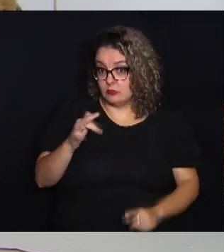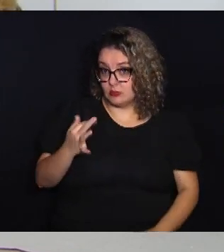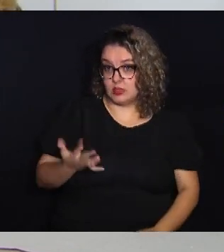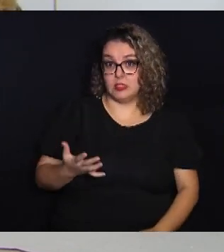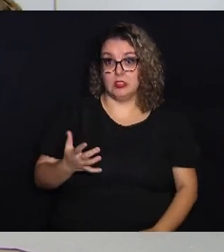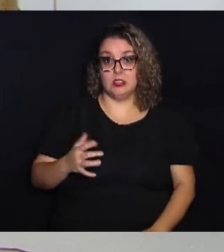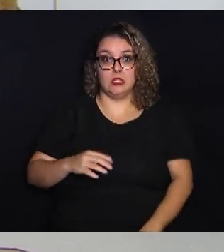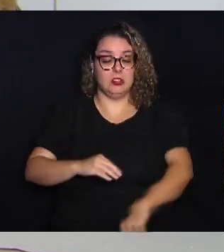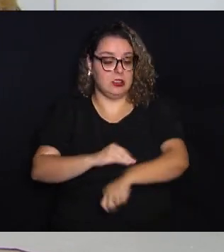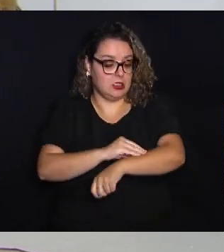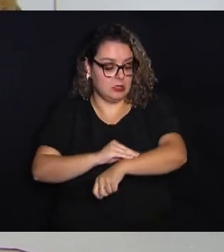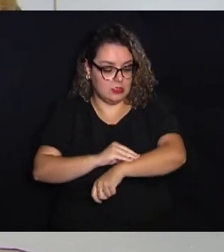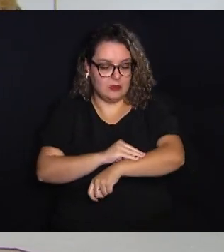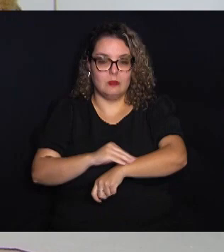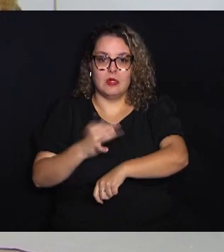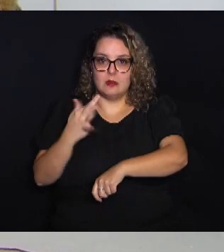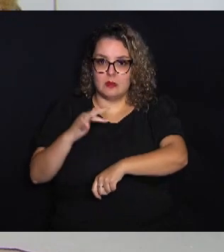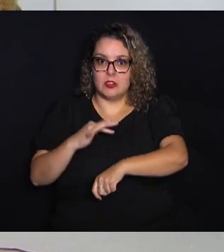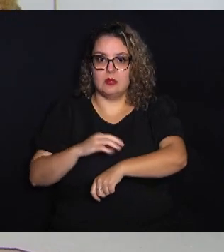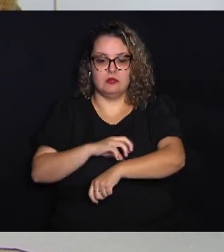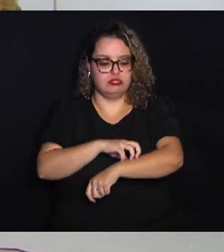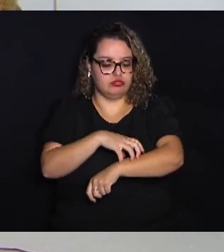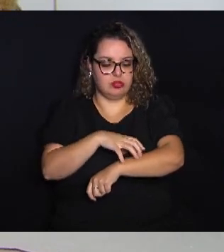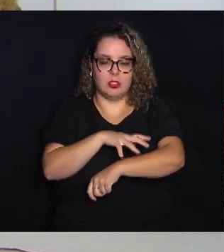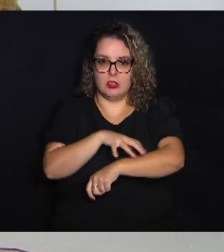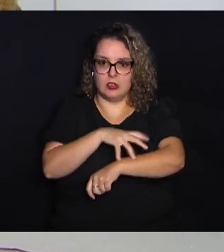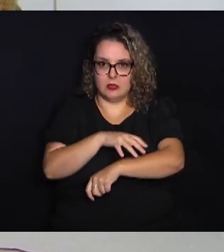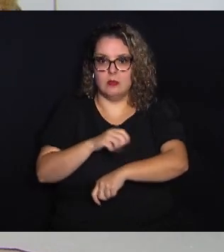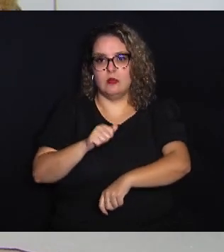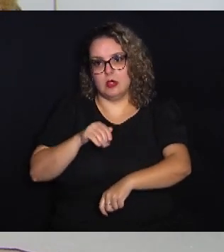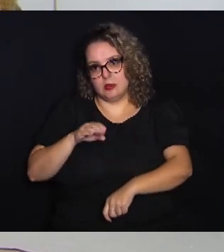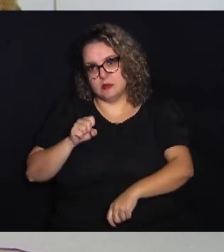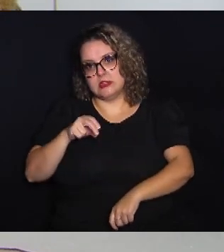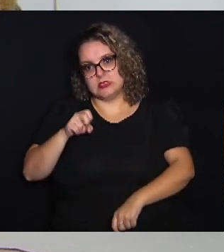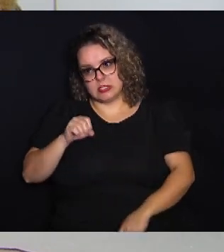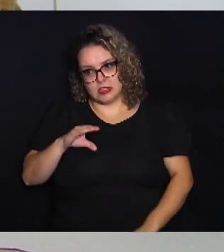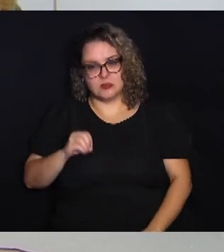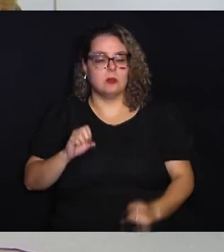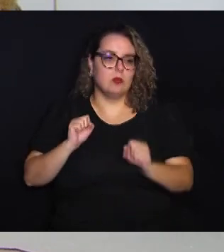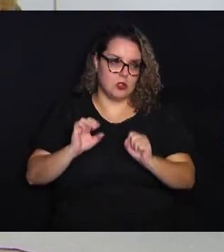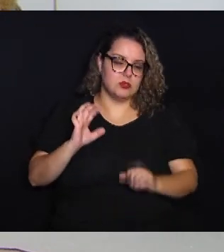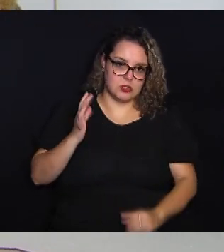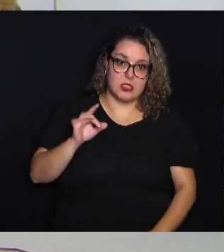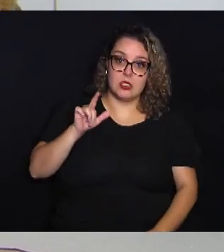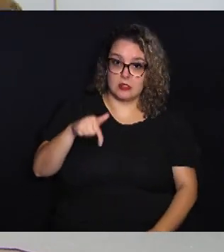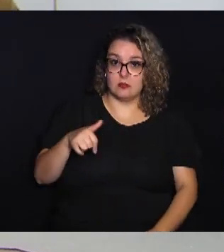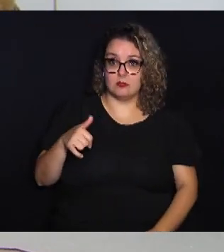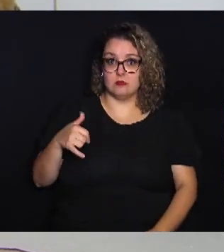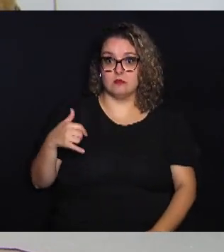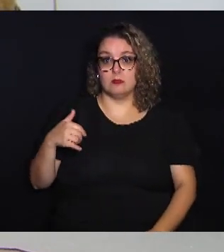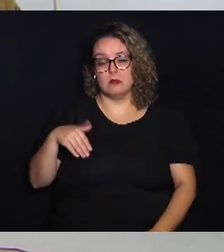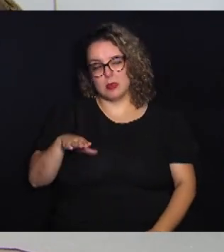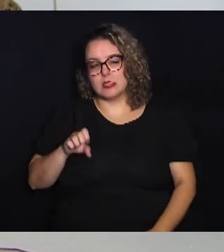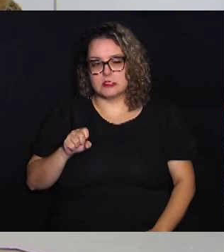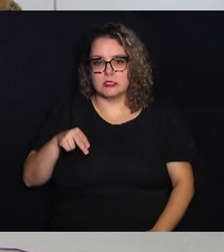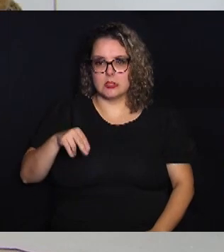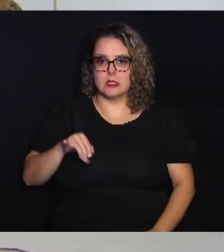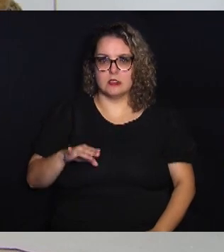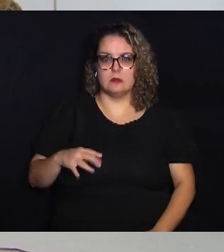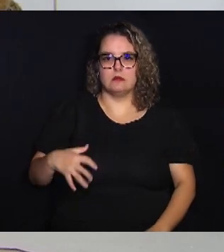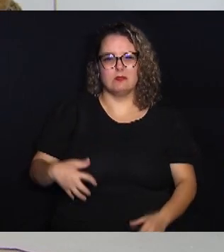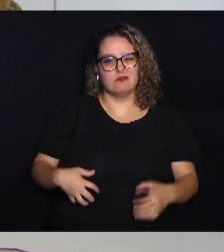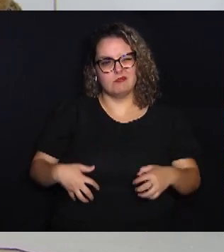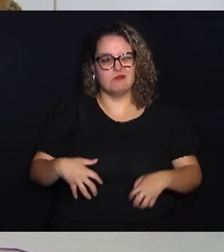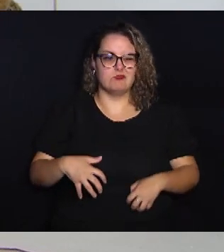se acidentar, machucar e ter uma ferida de pele, né, que vai infeccionar, formar um abscesso, isso pode acontecer, e depois na fase mais